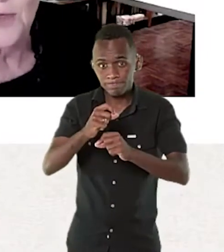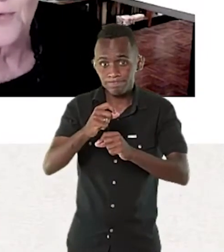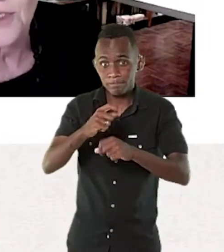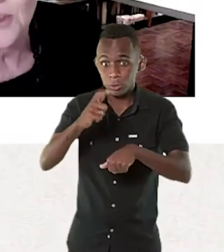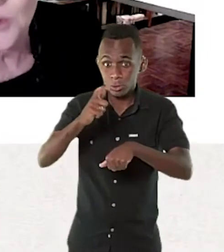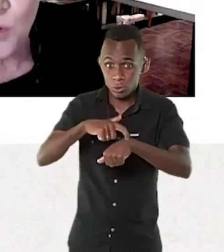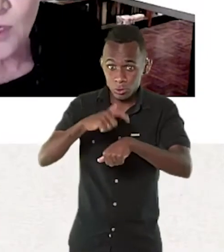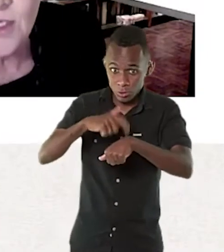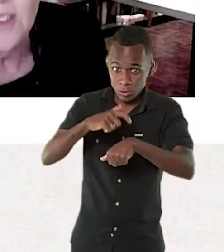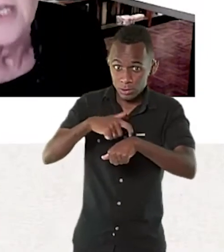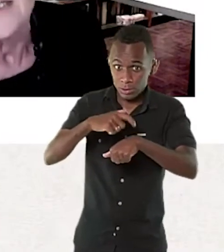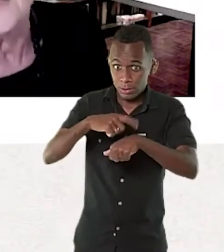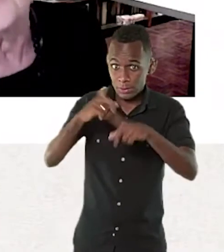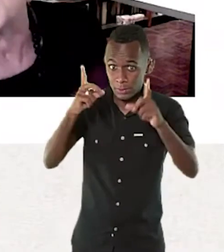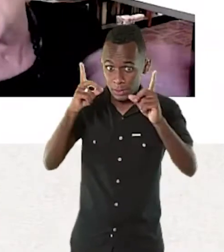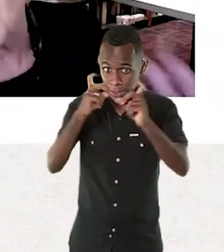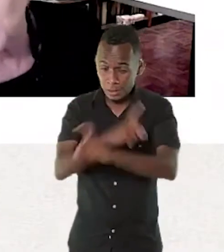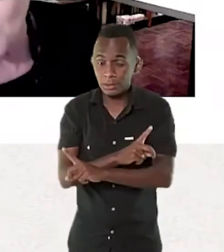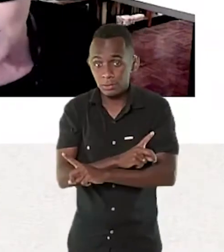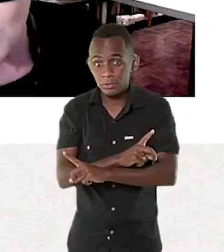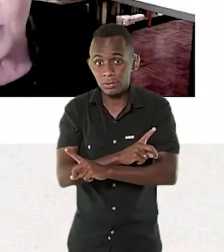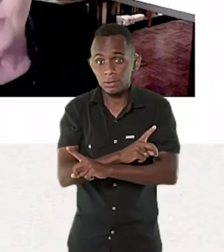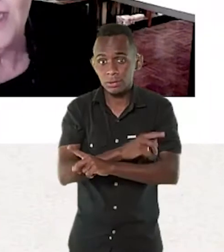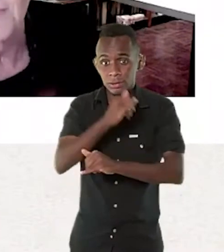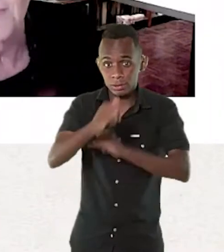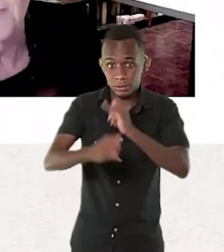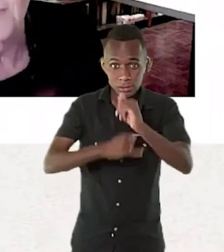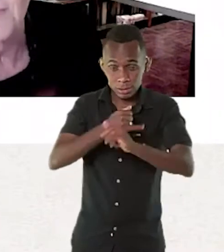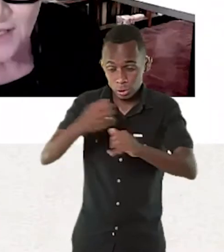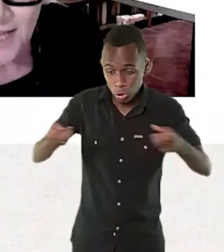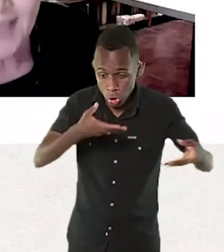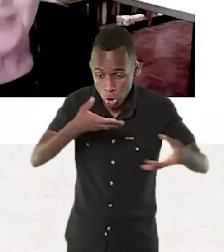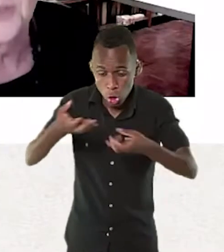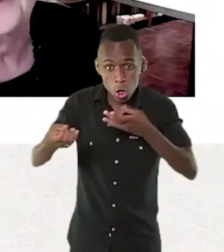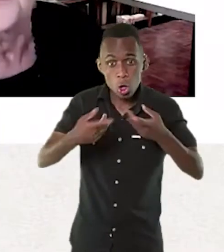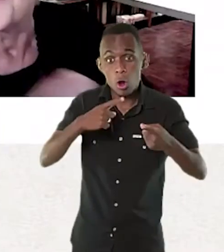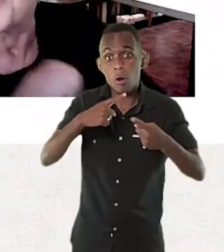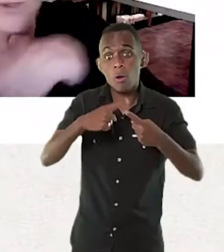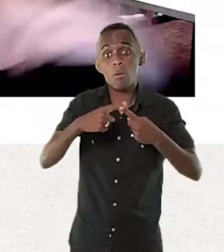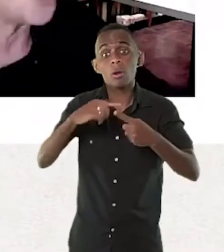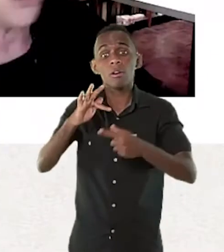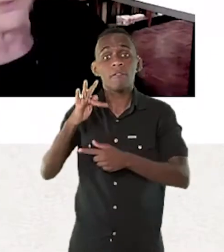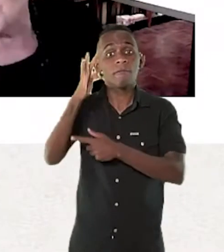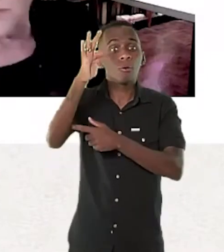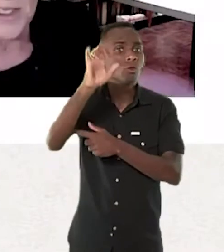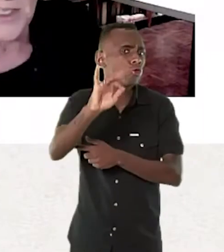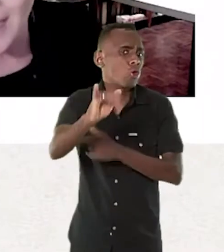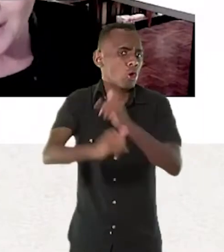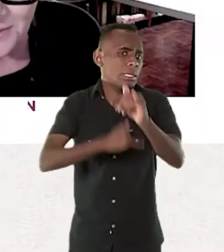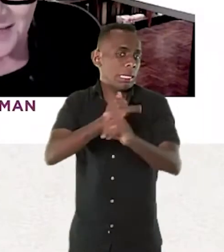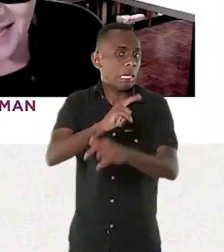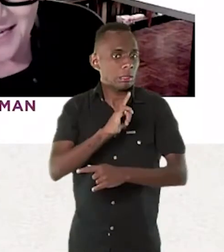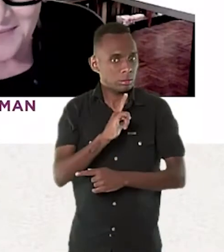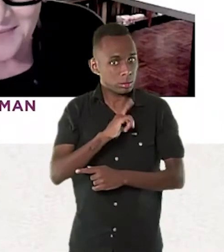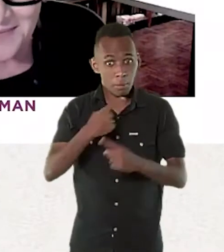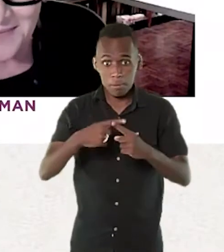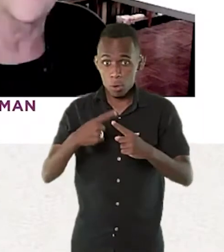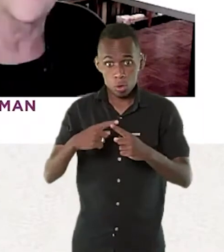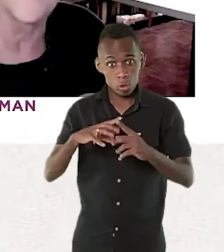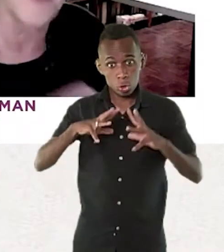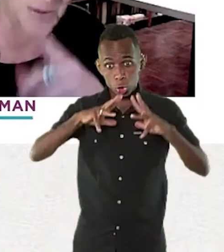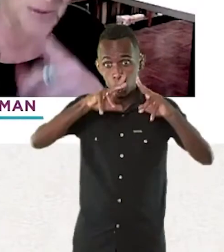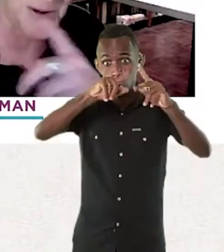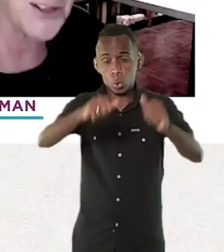quando a internet for das coisas, não vai ter mais coisas, vai haver apenas internet, porque tudo vai estar